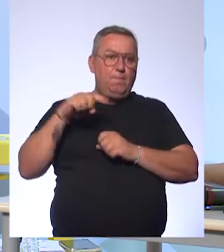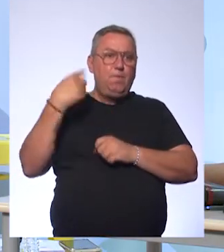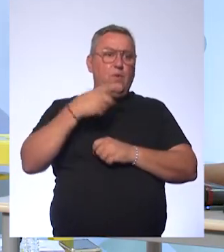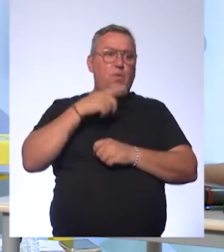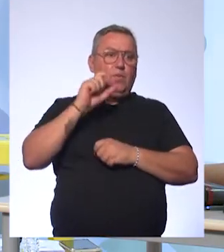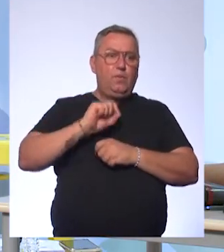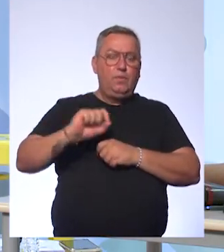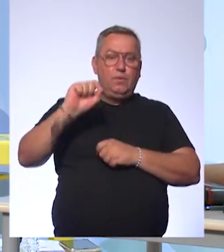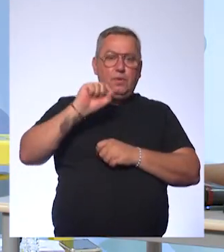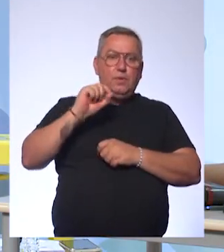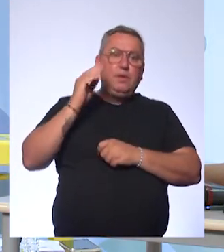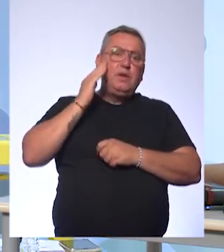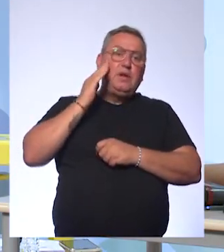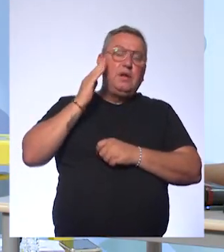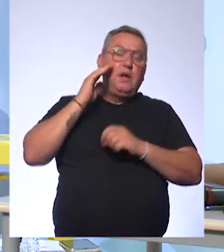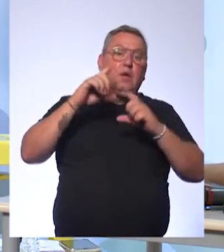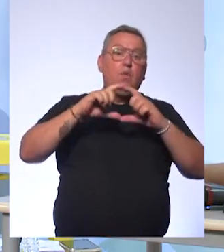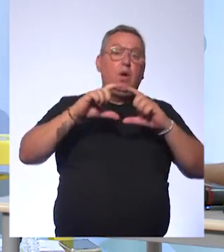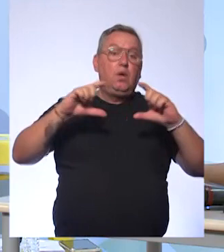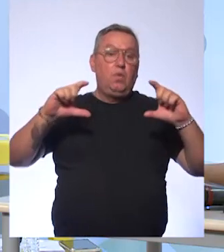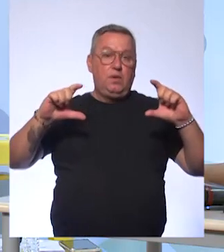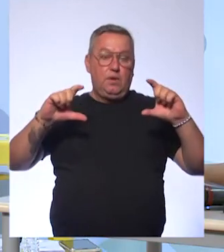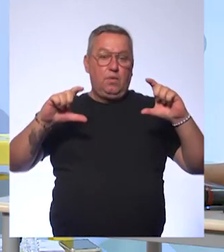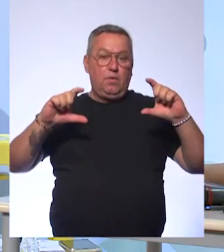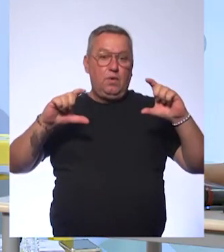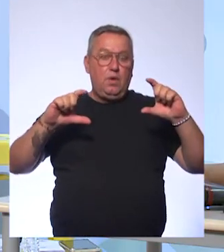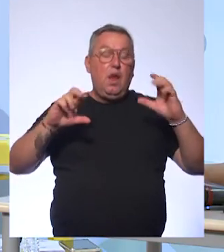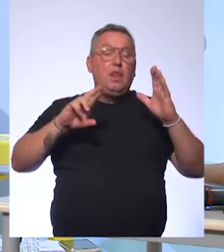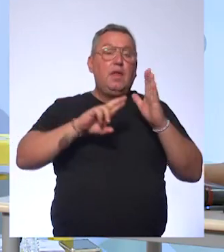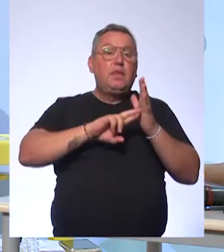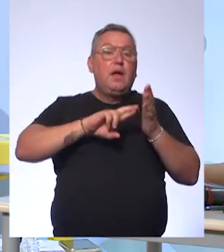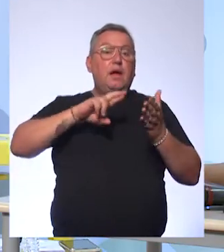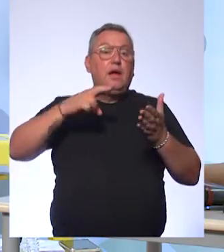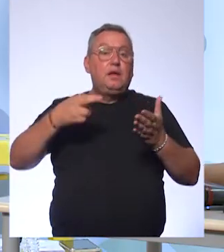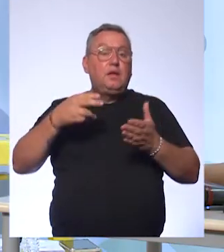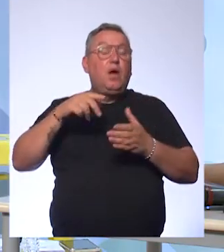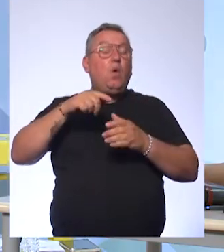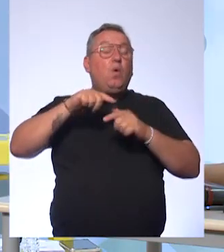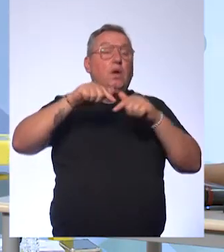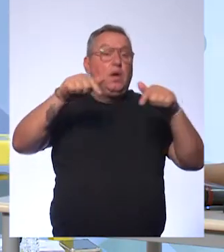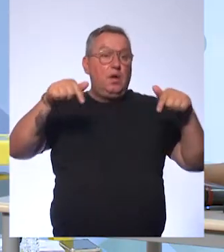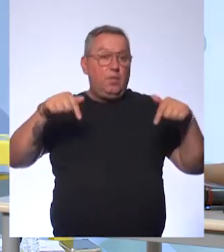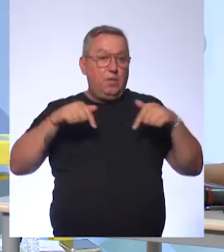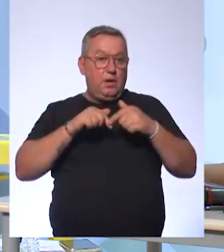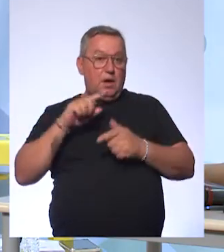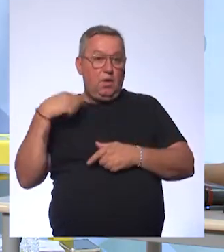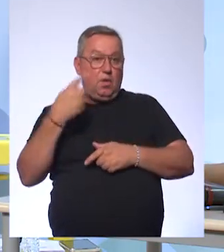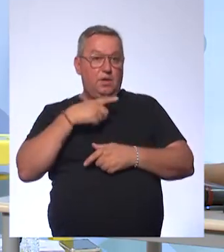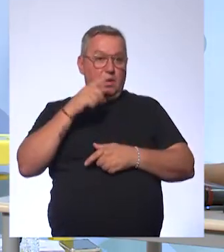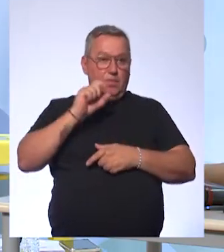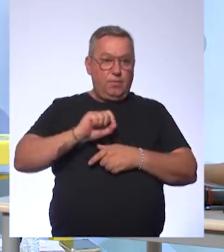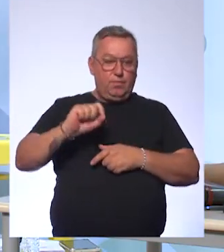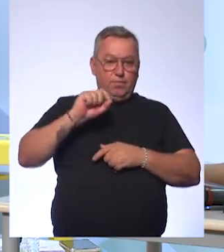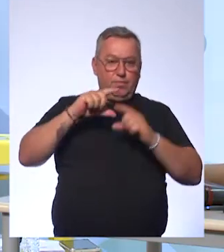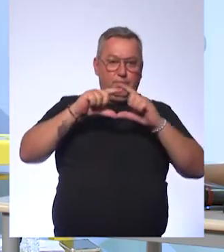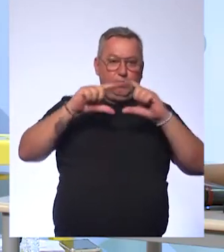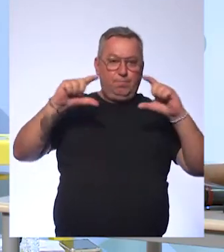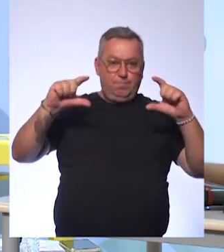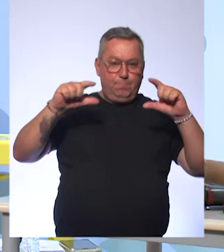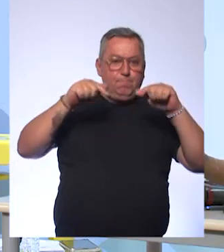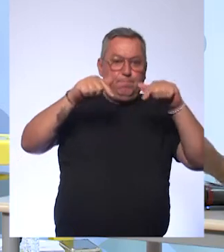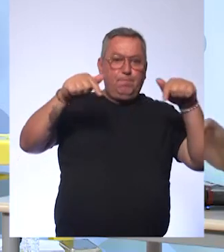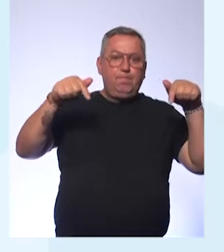aqui entendendo a equação de uma reação química. Portanto, nós temos aqui uma equação